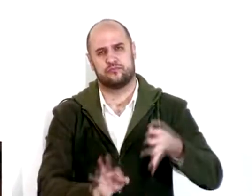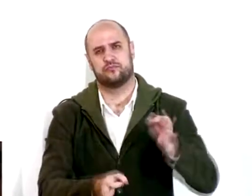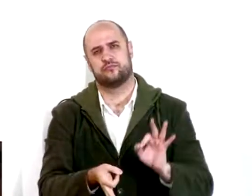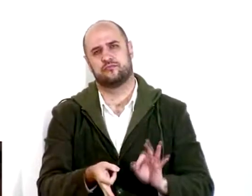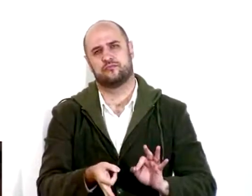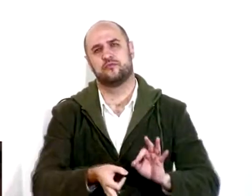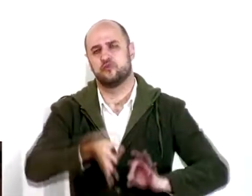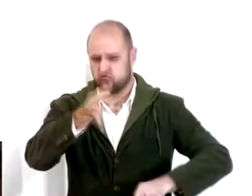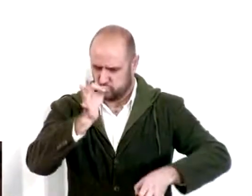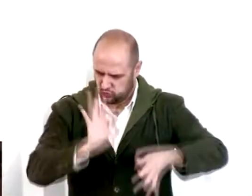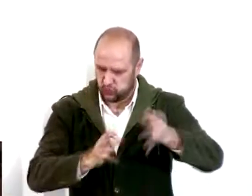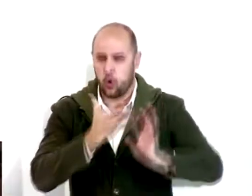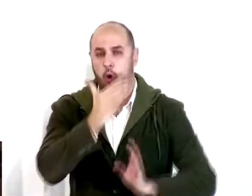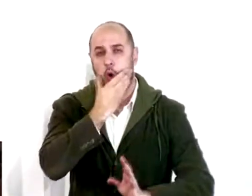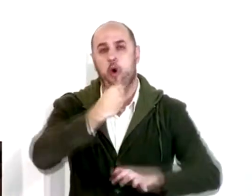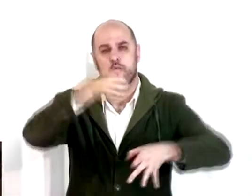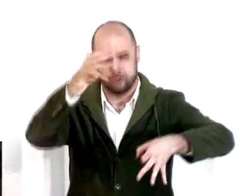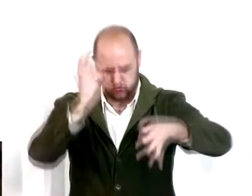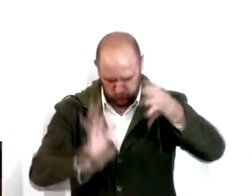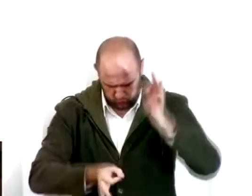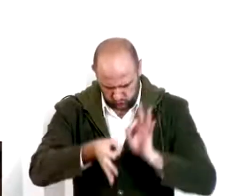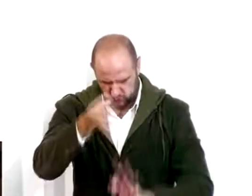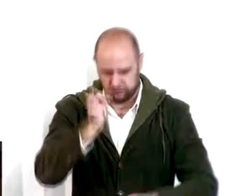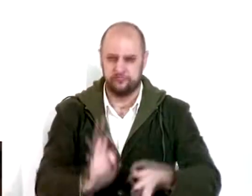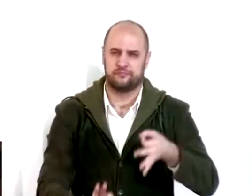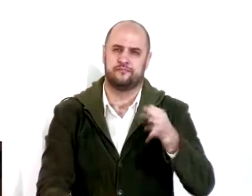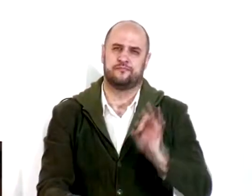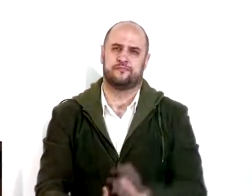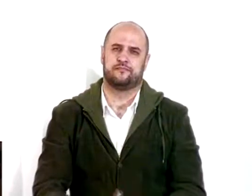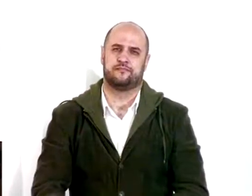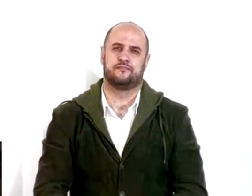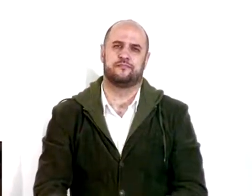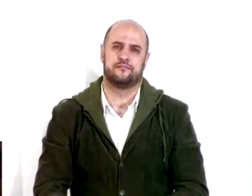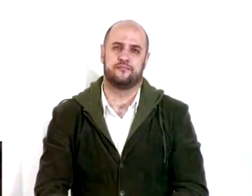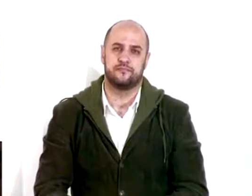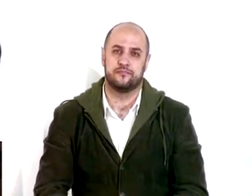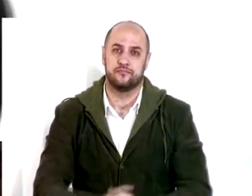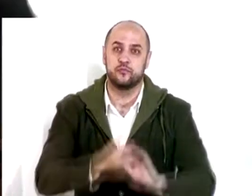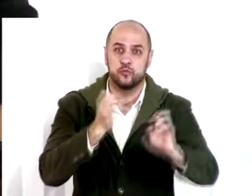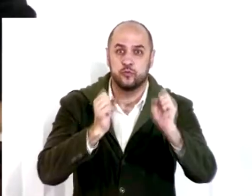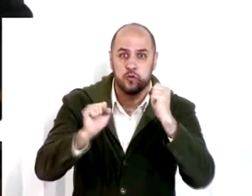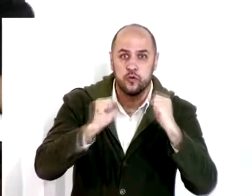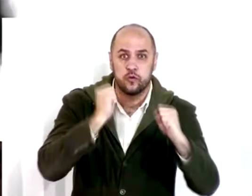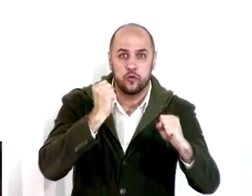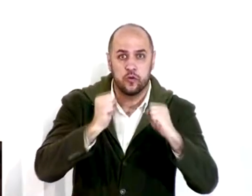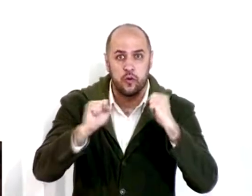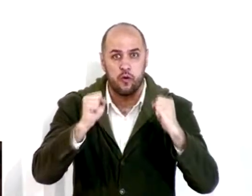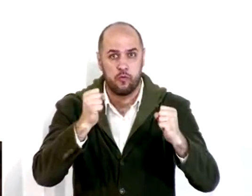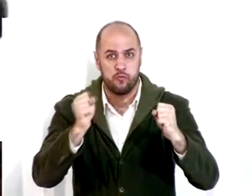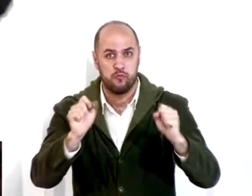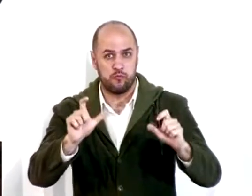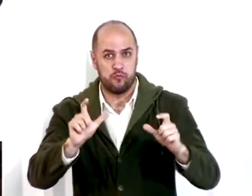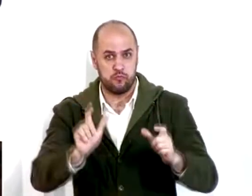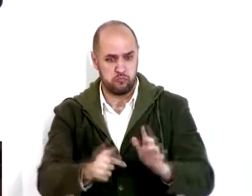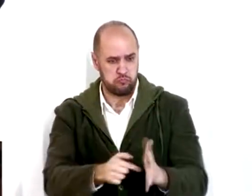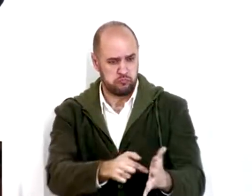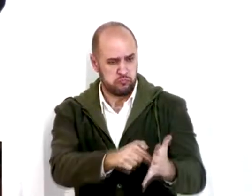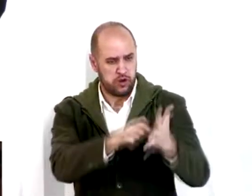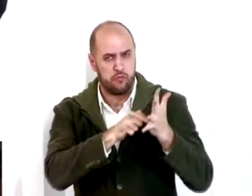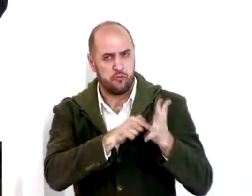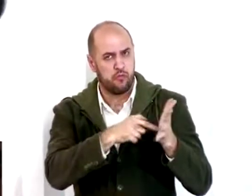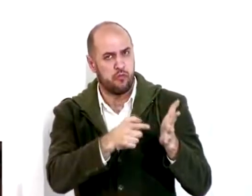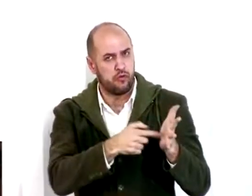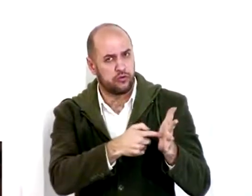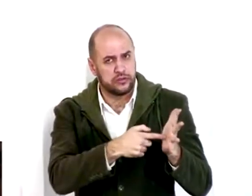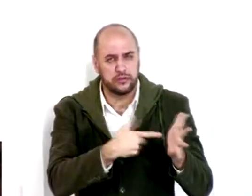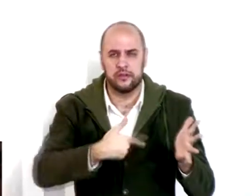um justo juiz. O Salmo, ele pinta para nós